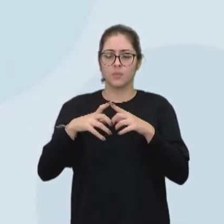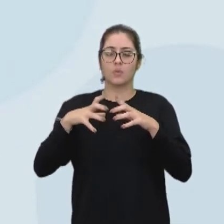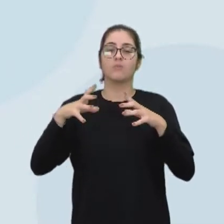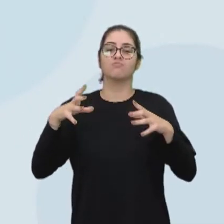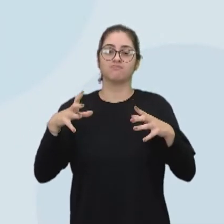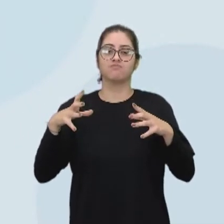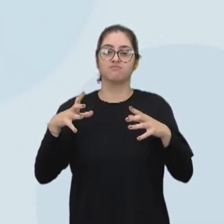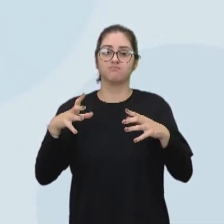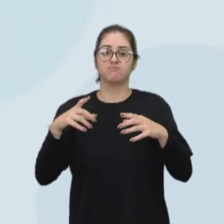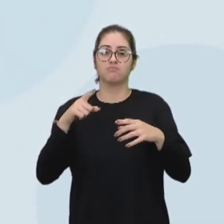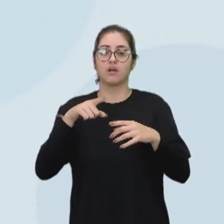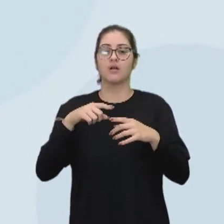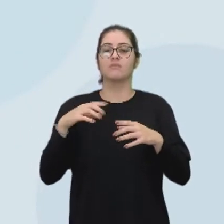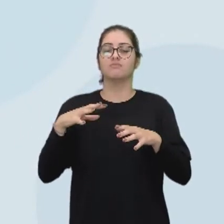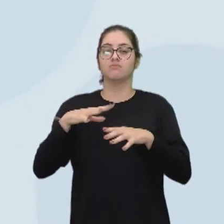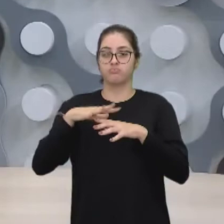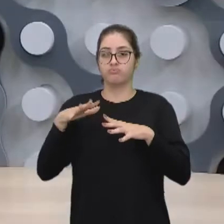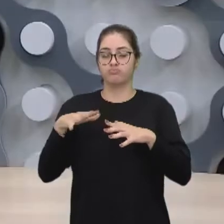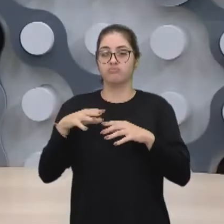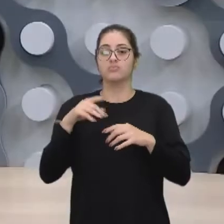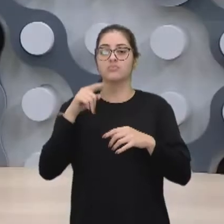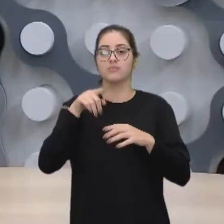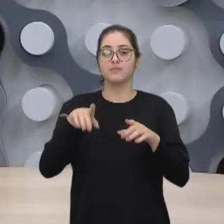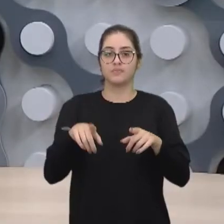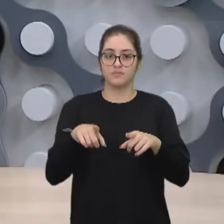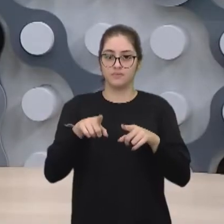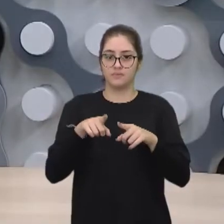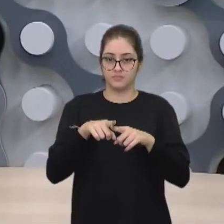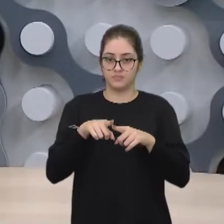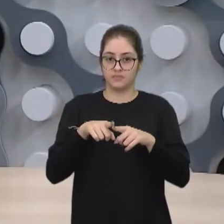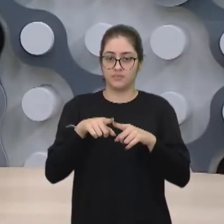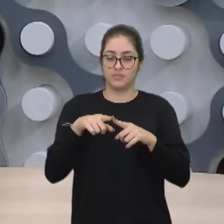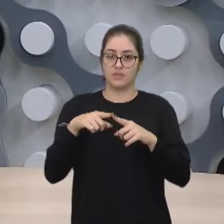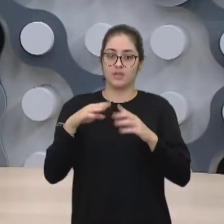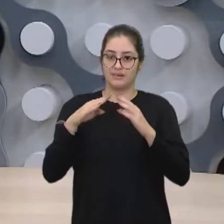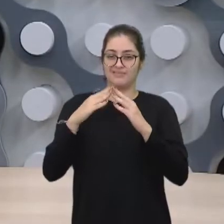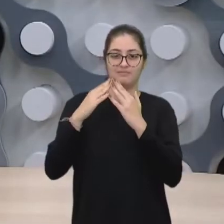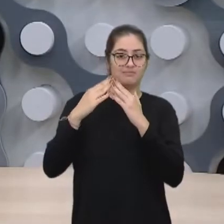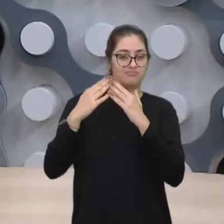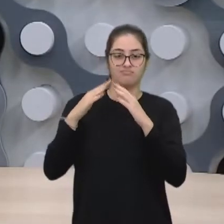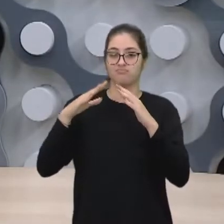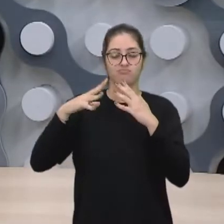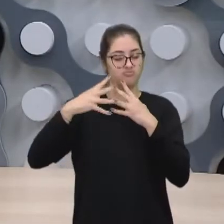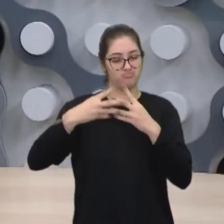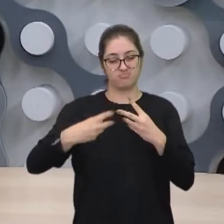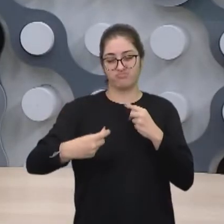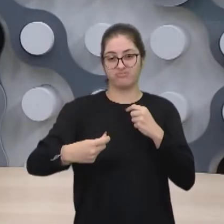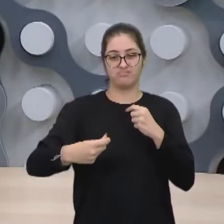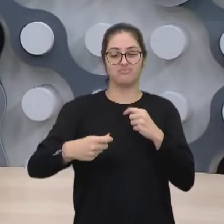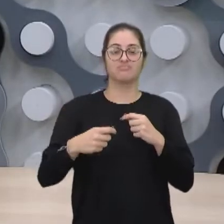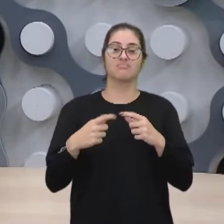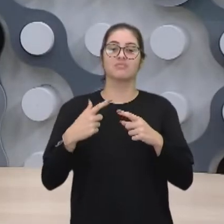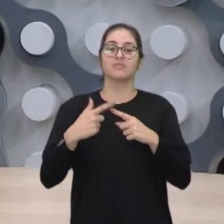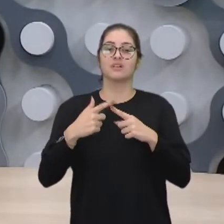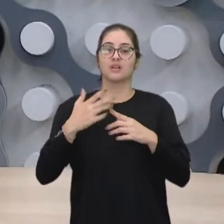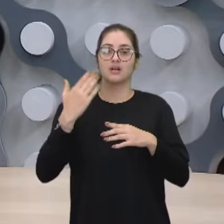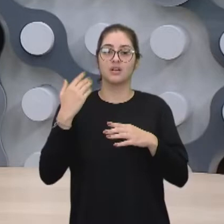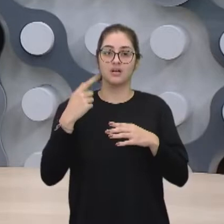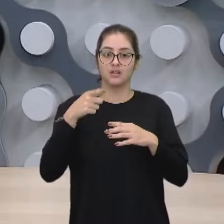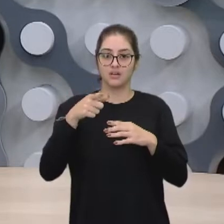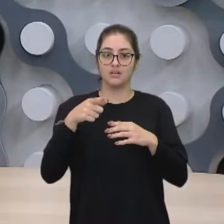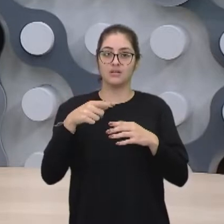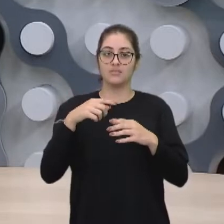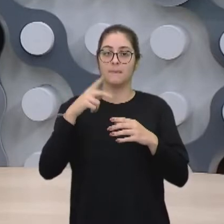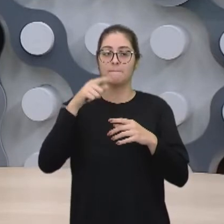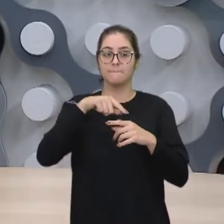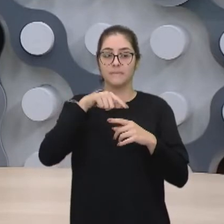boa parte aí foi coberto. Além dos bairros, né, o principal deles na rua Bento Rodrigues, aí num dos bairros aí da região de